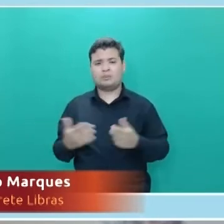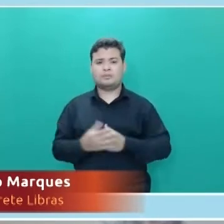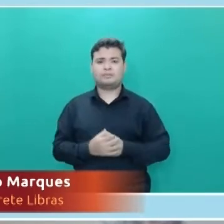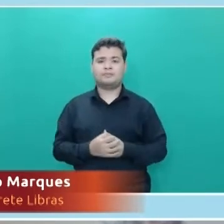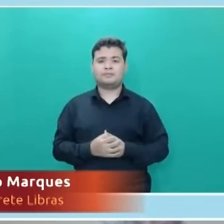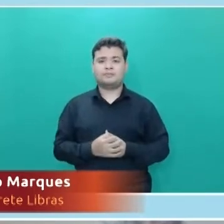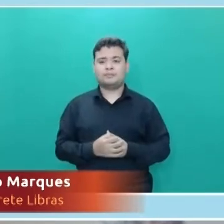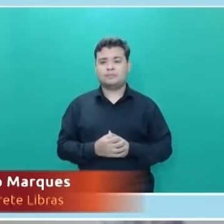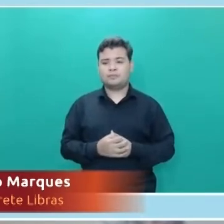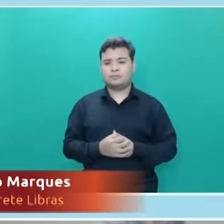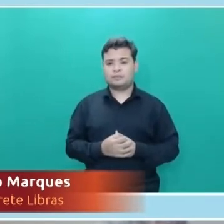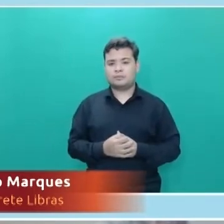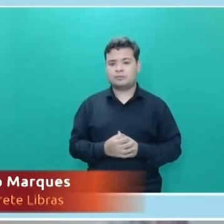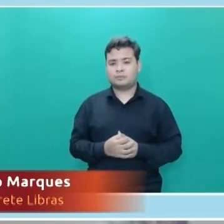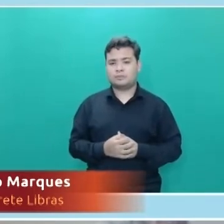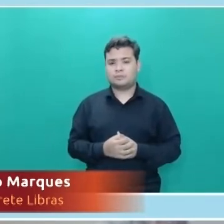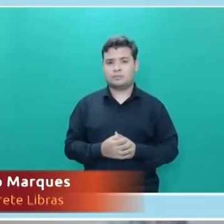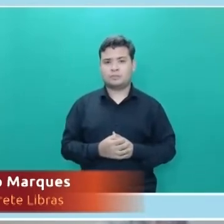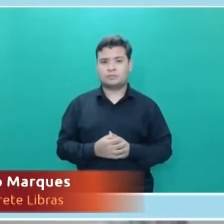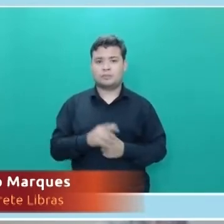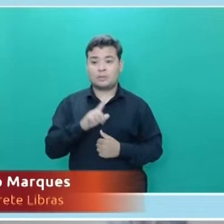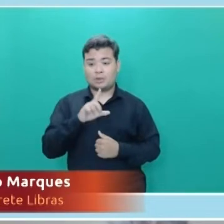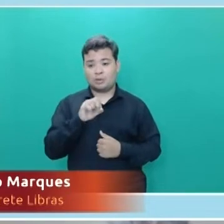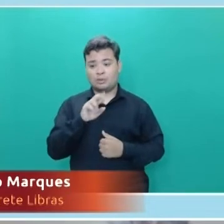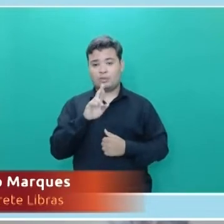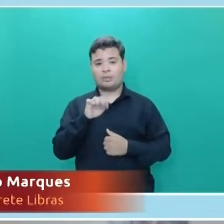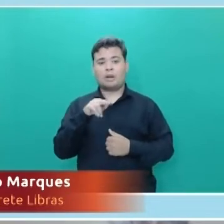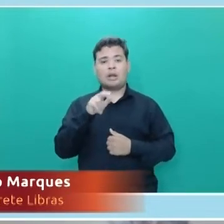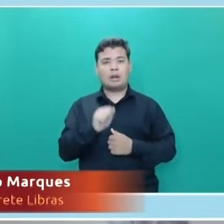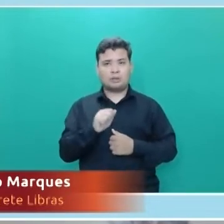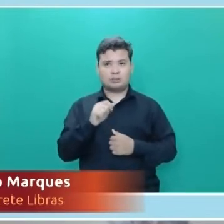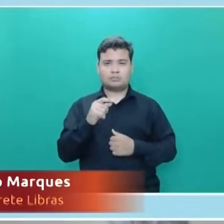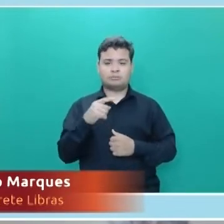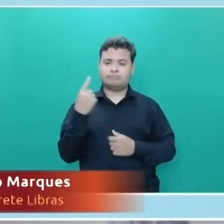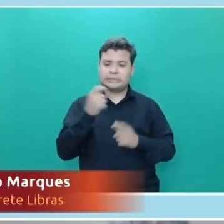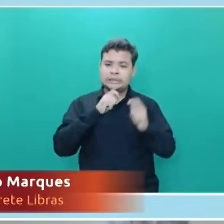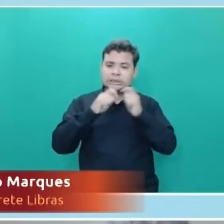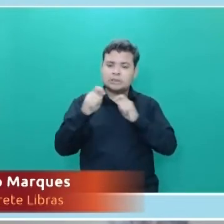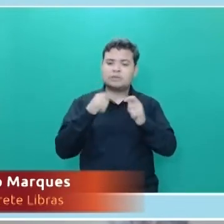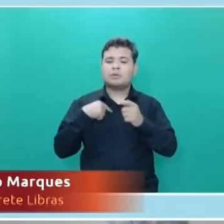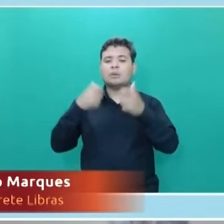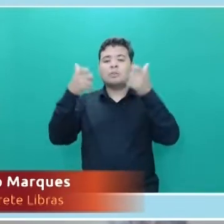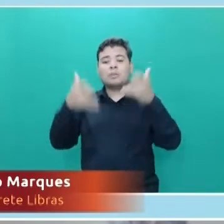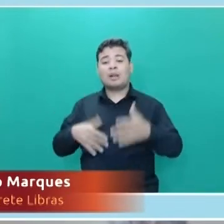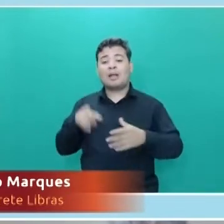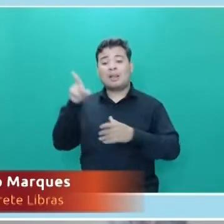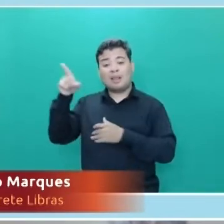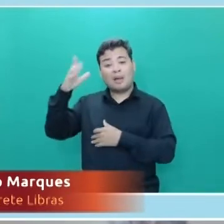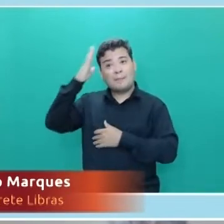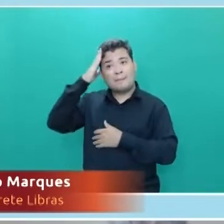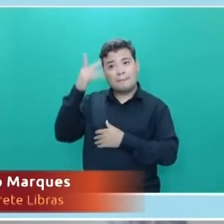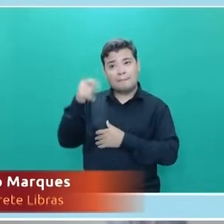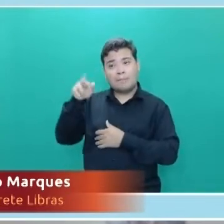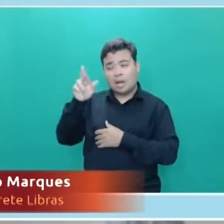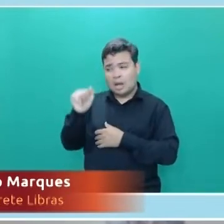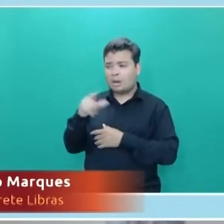Lorena, falei no início da nossa entrevista que foi diagnosticado um caso no estado do Pará, uma criança de 3 anos, que já chegou ao hospital